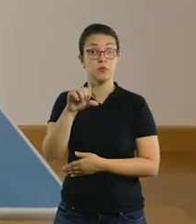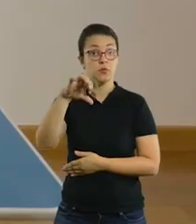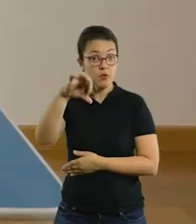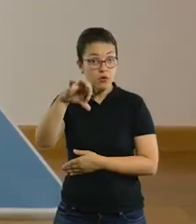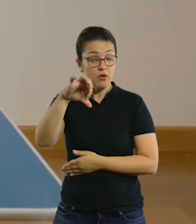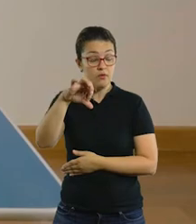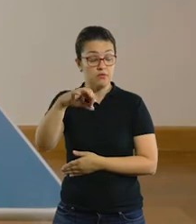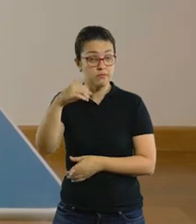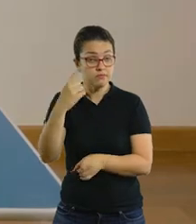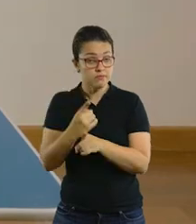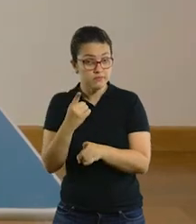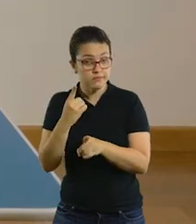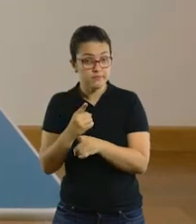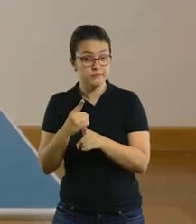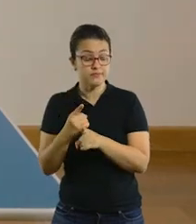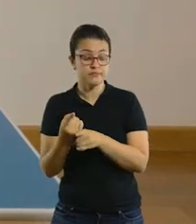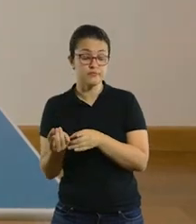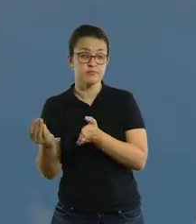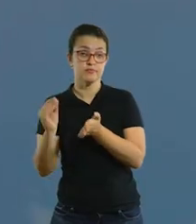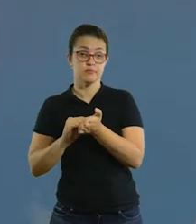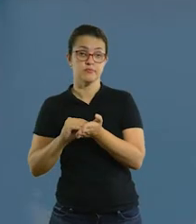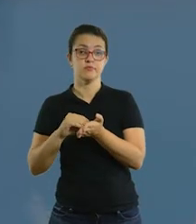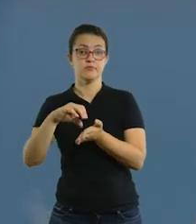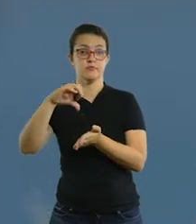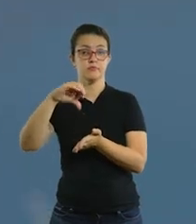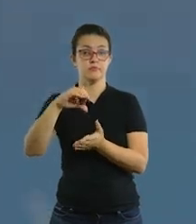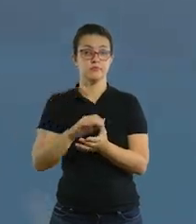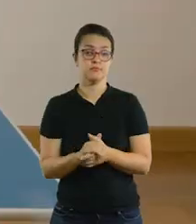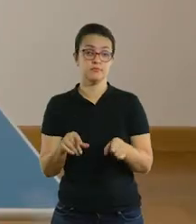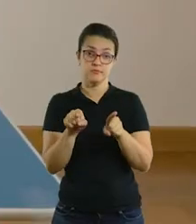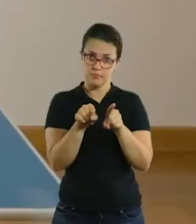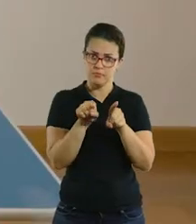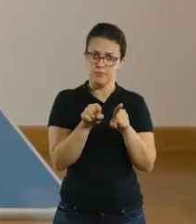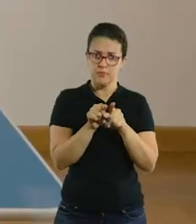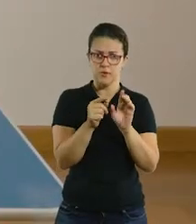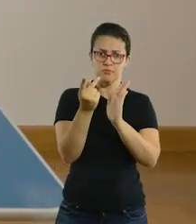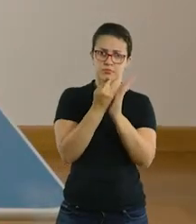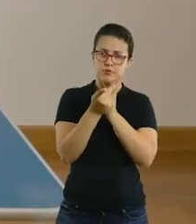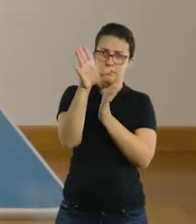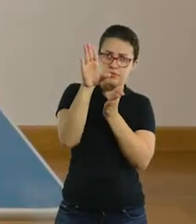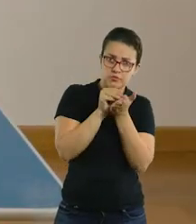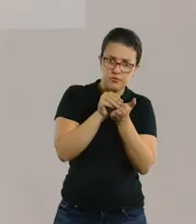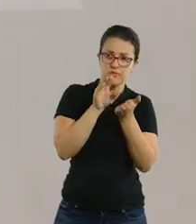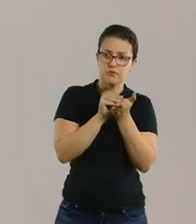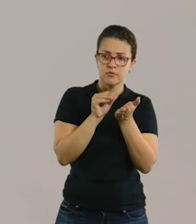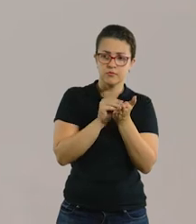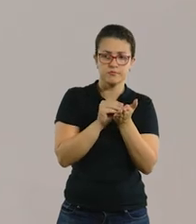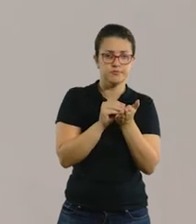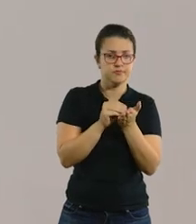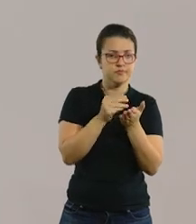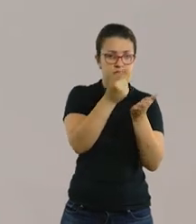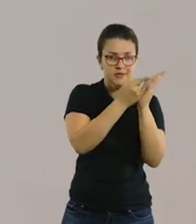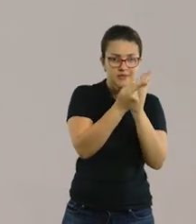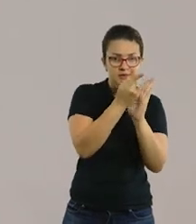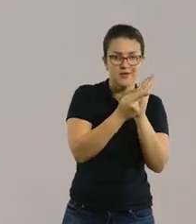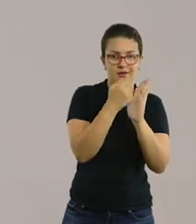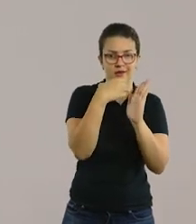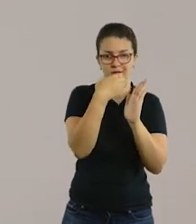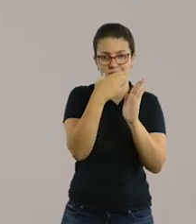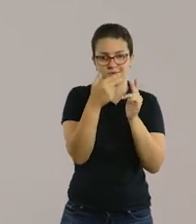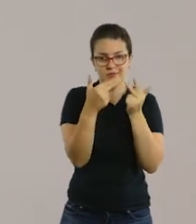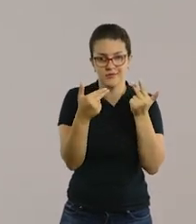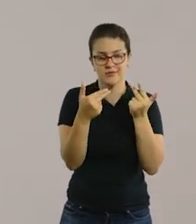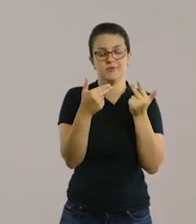1, 2, 3, 4, 5, 6, 7, 8, 9 maçãs. Muito bem. Esse aqui também você pode fazer, viu, gente? Esse quadro, você faz as frutinhas,